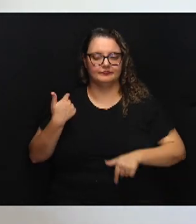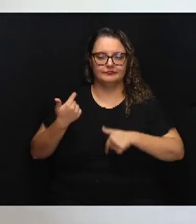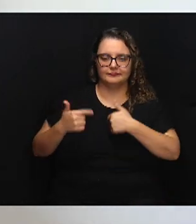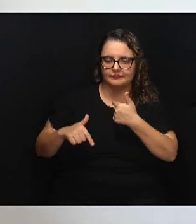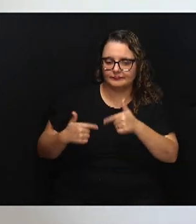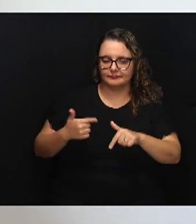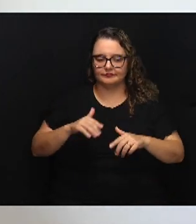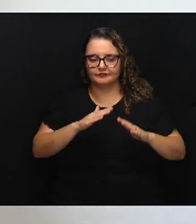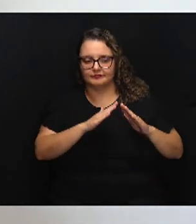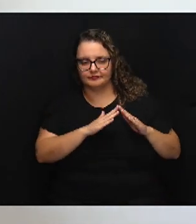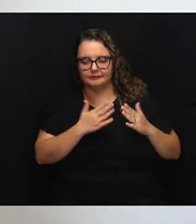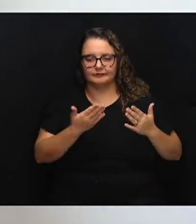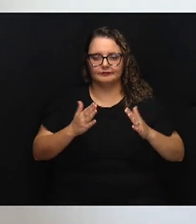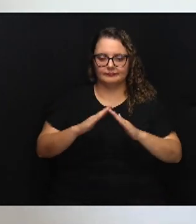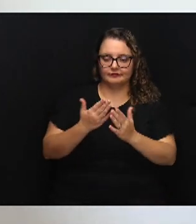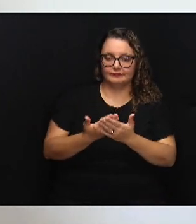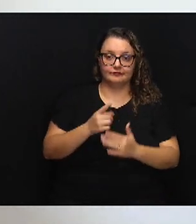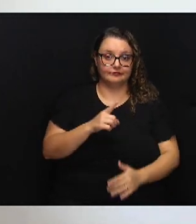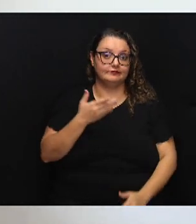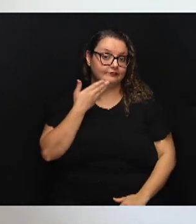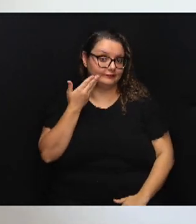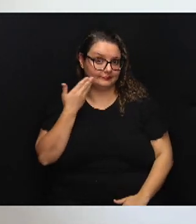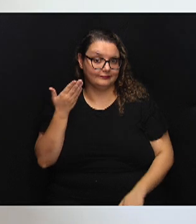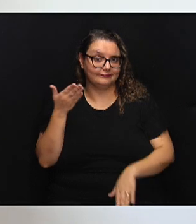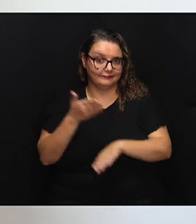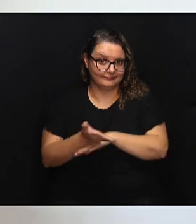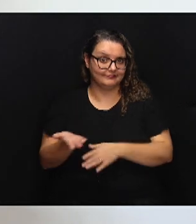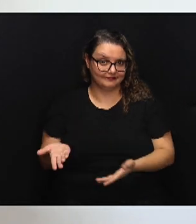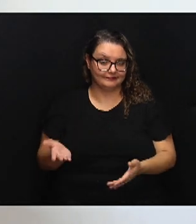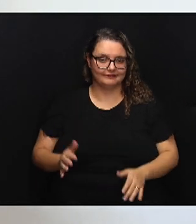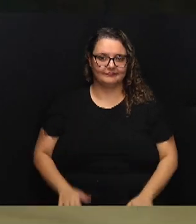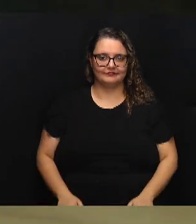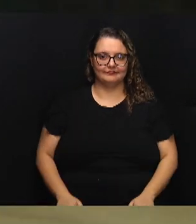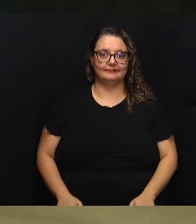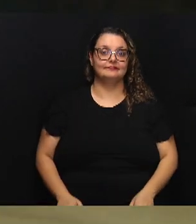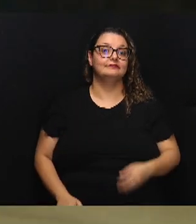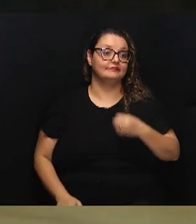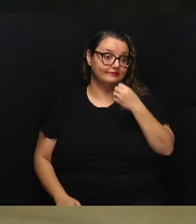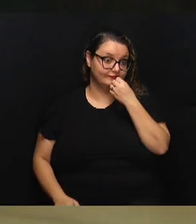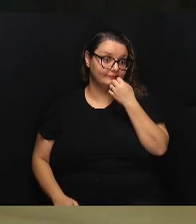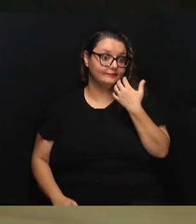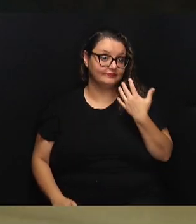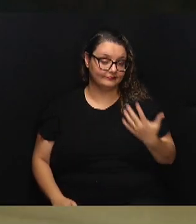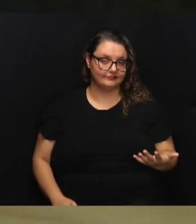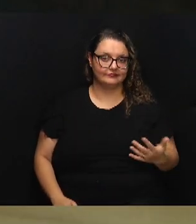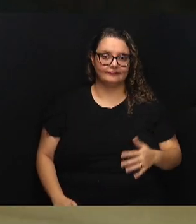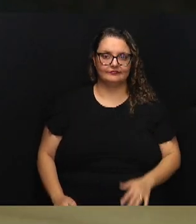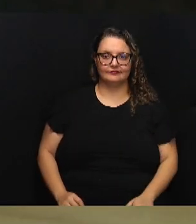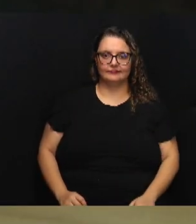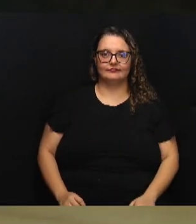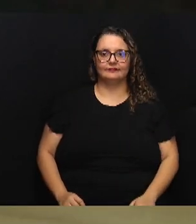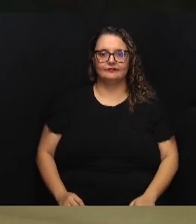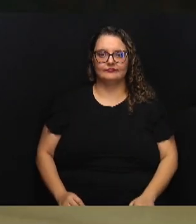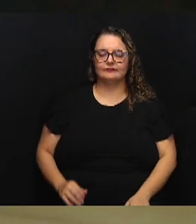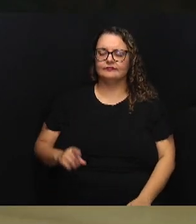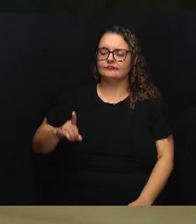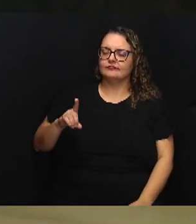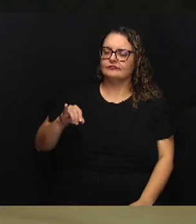casa, estudo, não é tão fácil assim de acessar. Muito bem. Agora, digo,